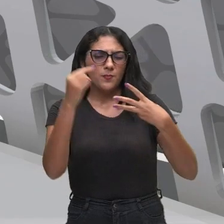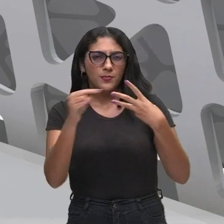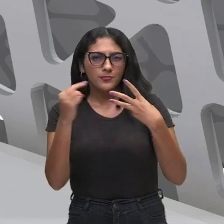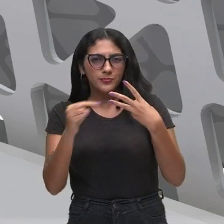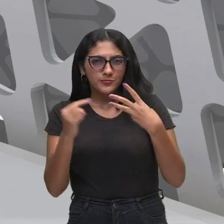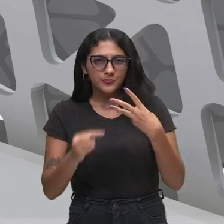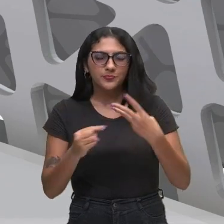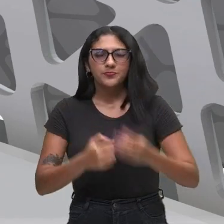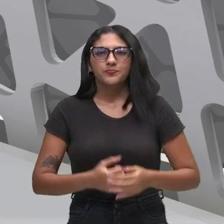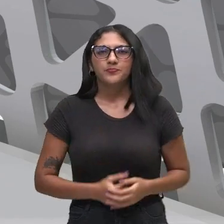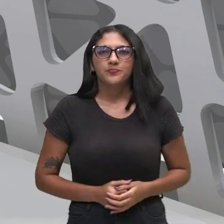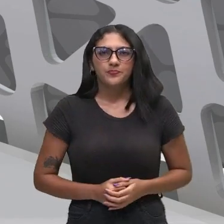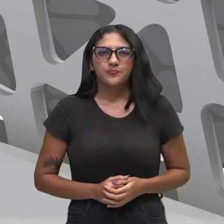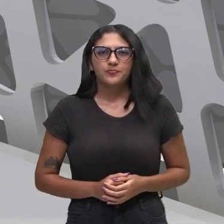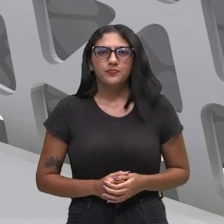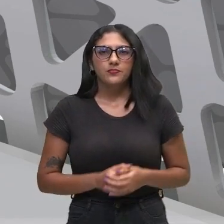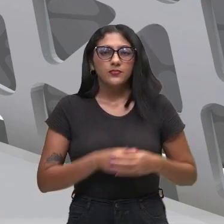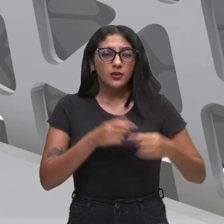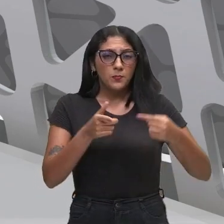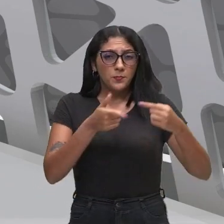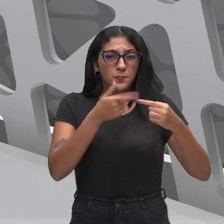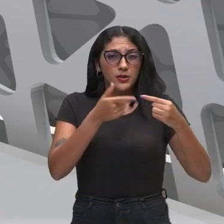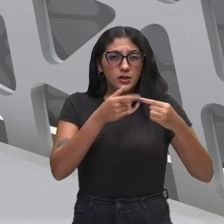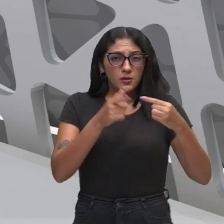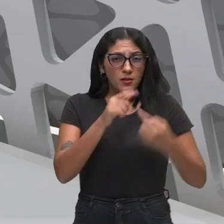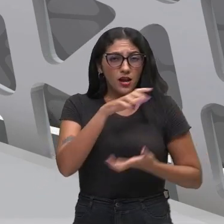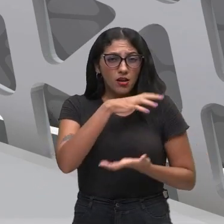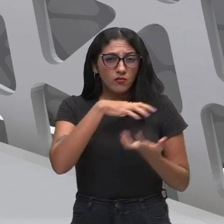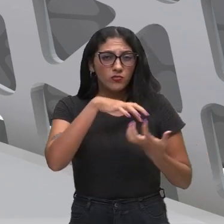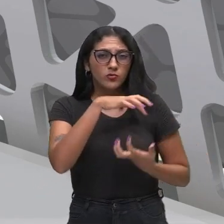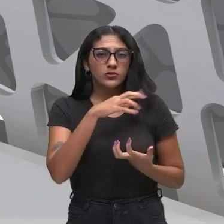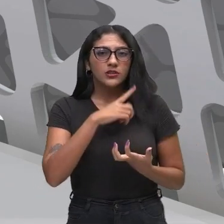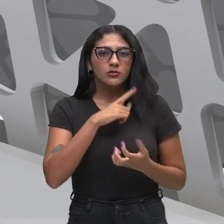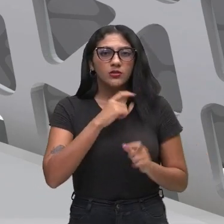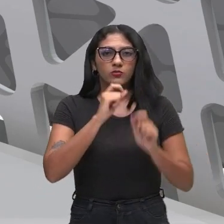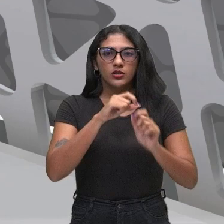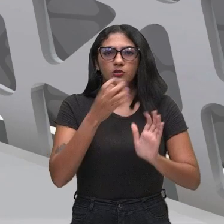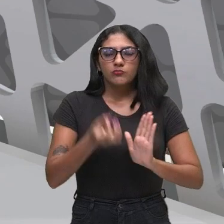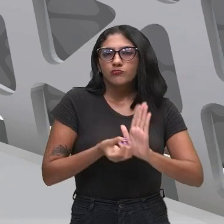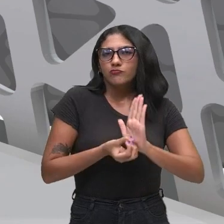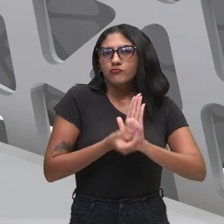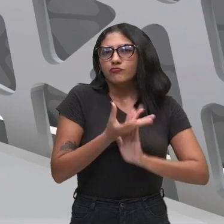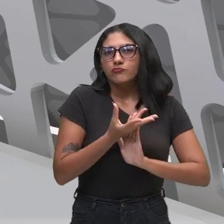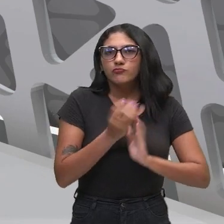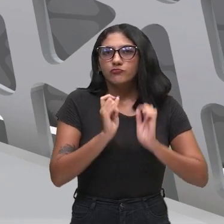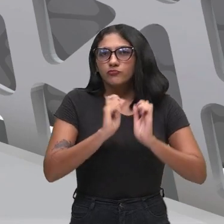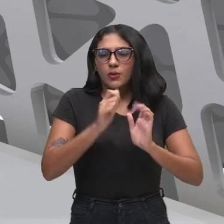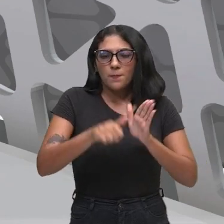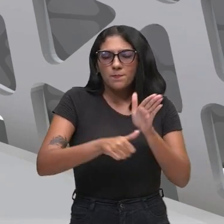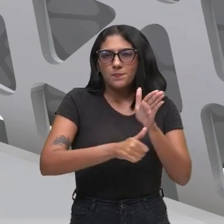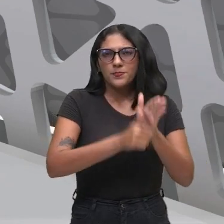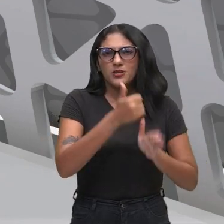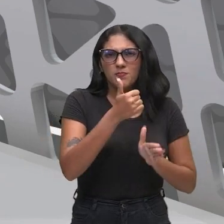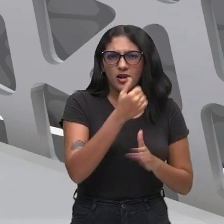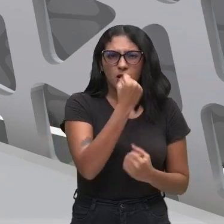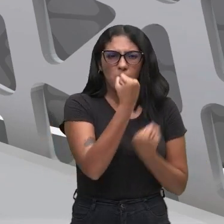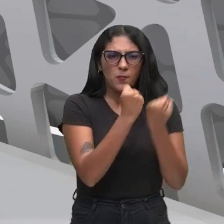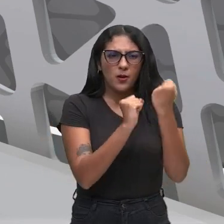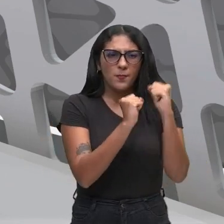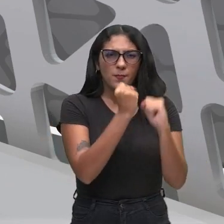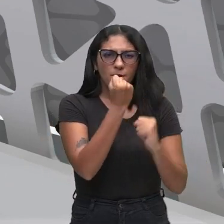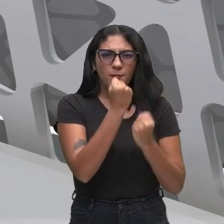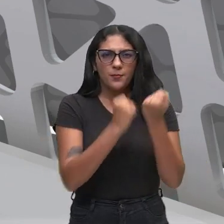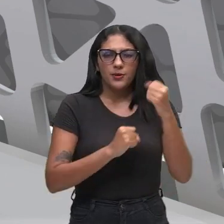fases? Inicialmente, na primeira Revolução Industrial, nós vamos ter o surgimento das primeiras máquinas. Ou seja, é